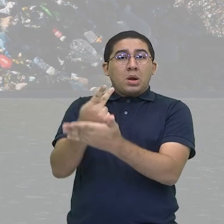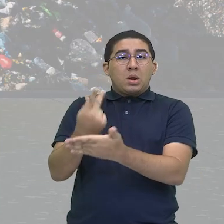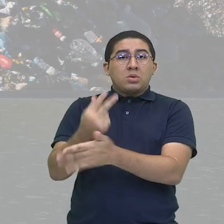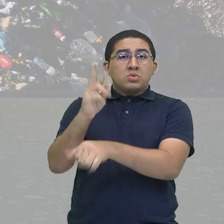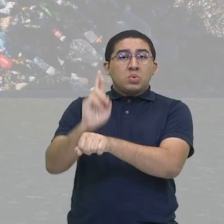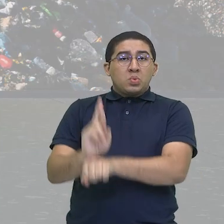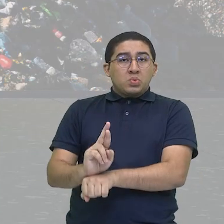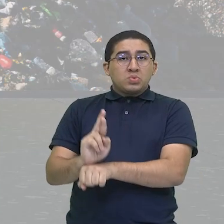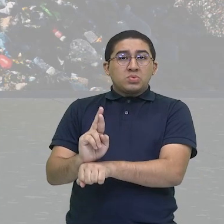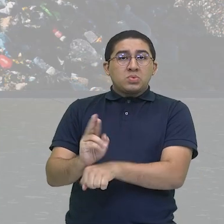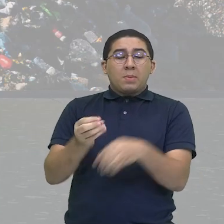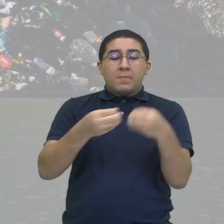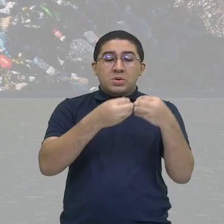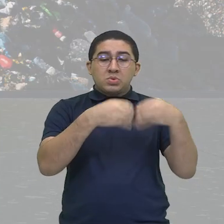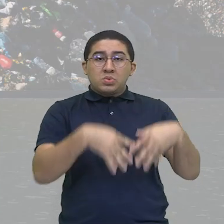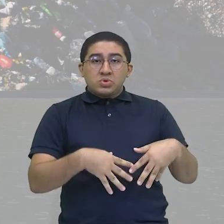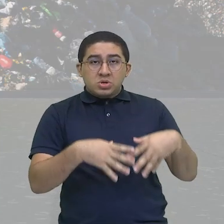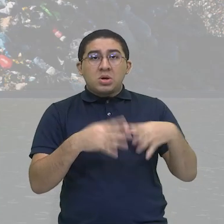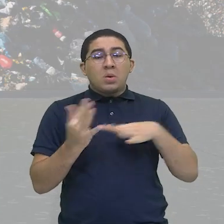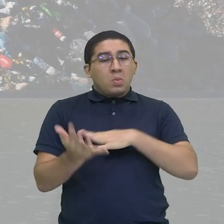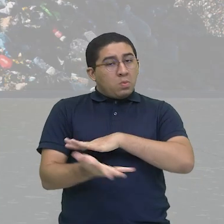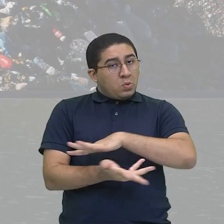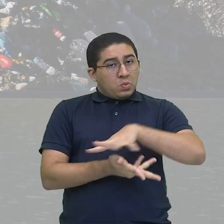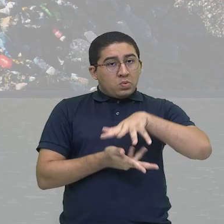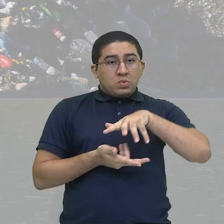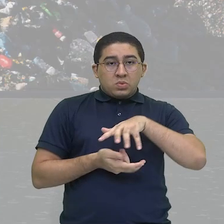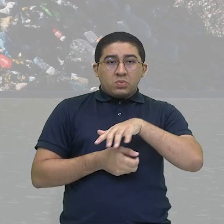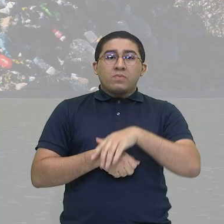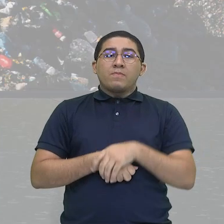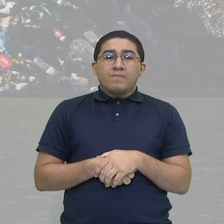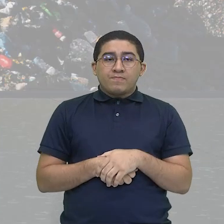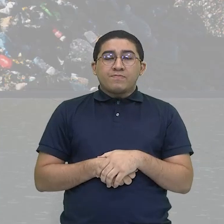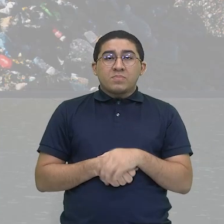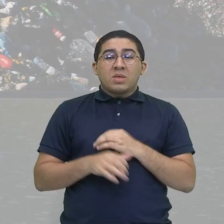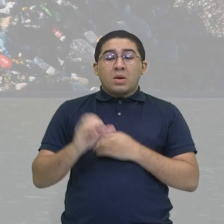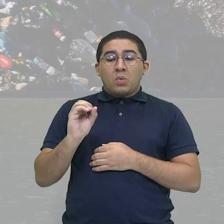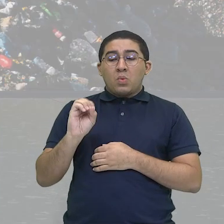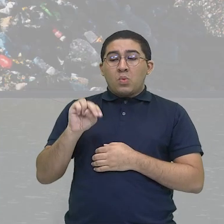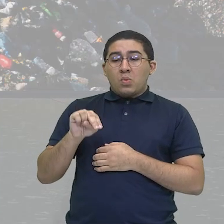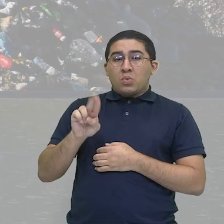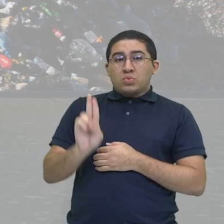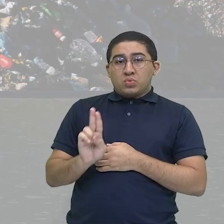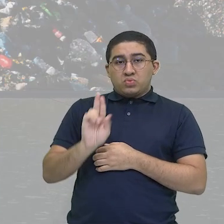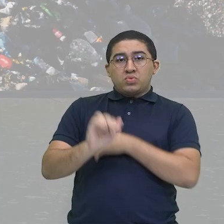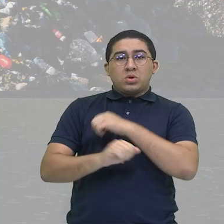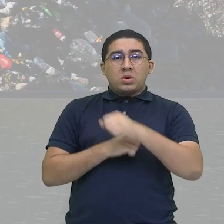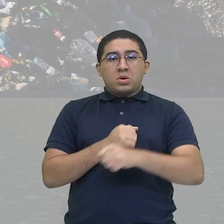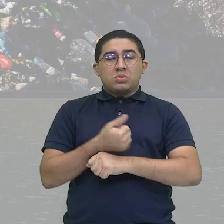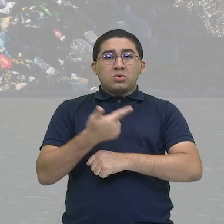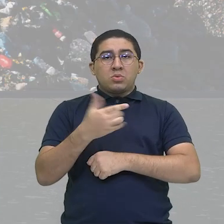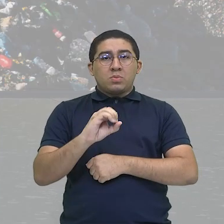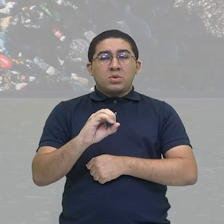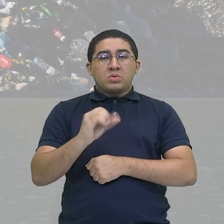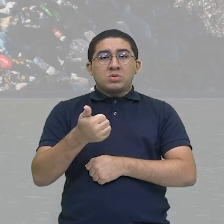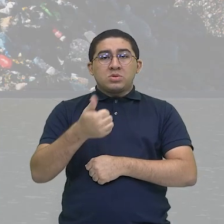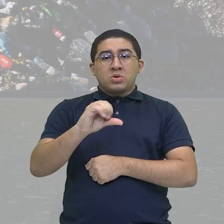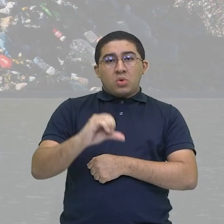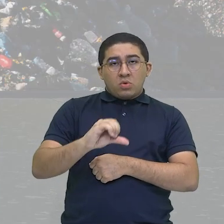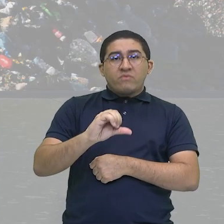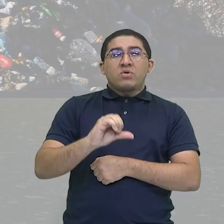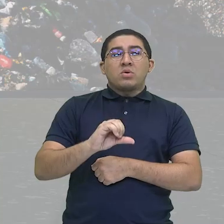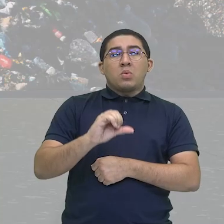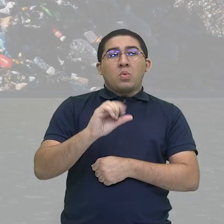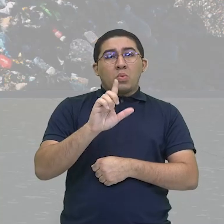recursos acaba agravando a degradação ambiental. Então, segundo a ONU, em 2019, o consumo